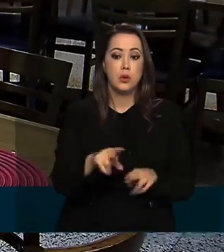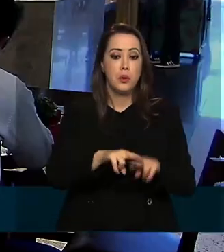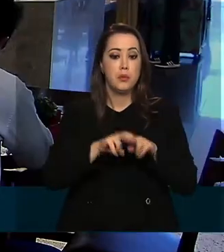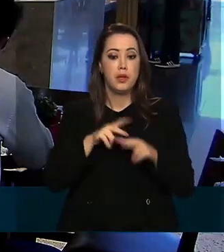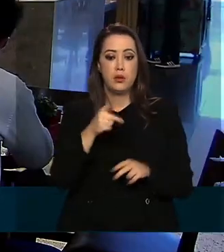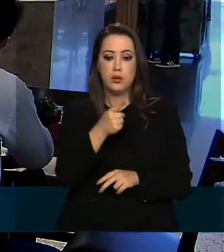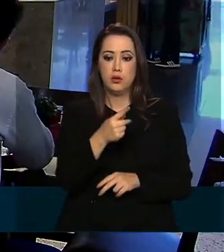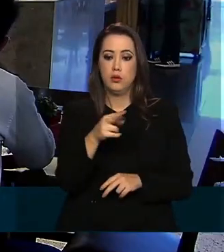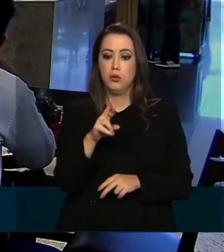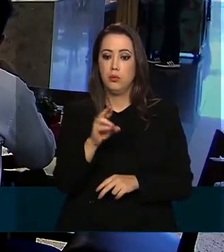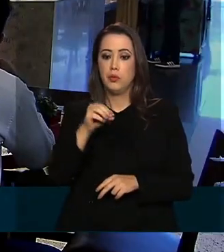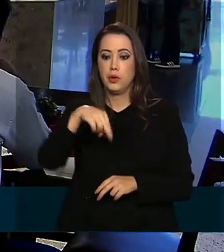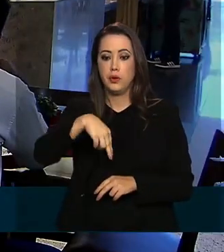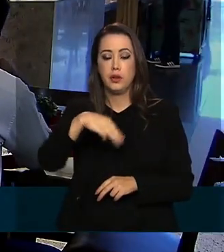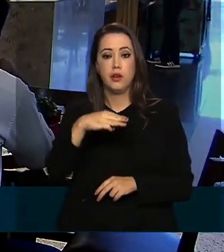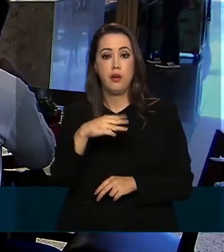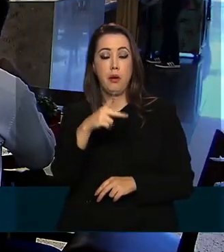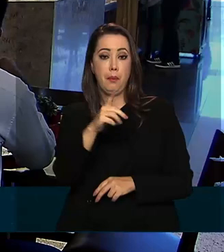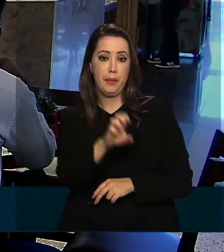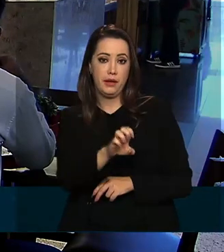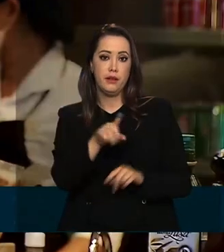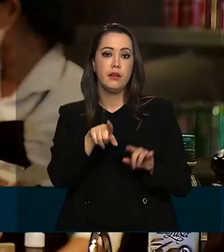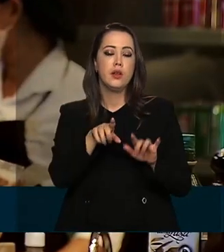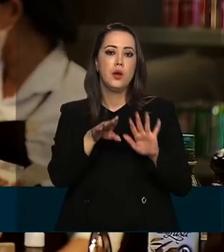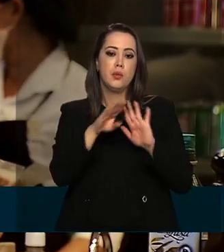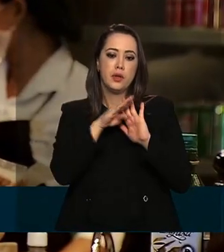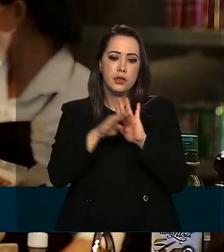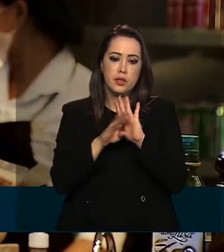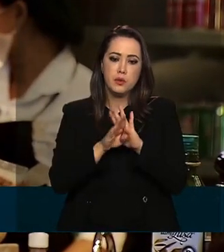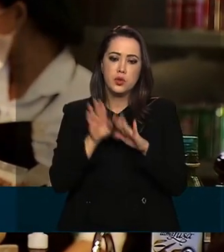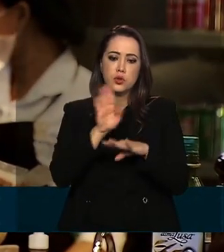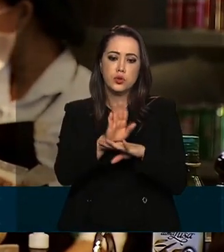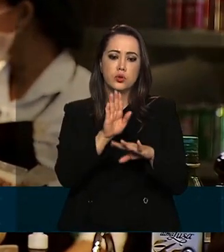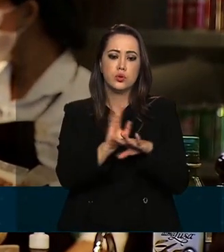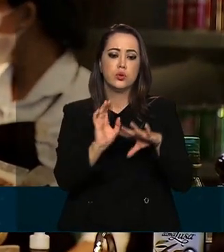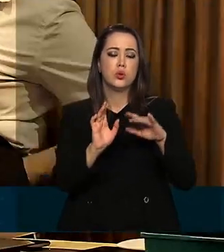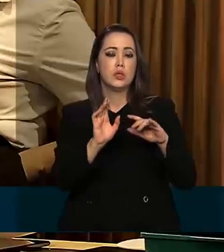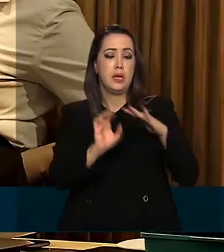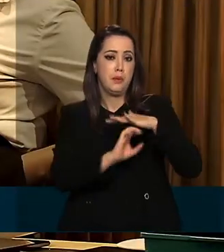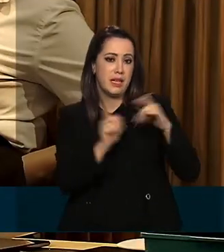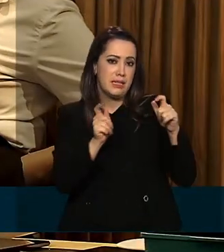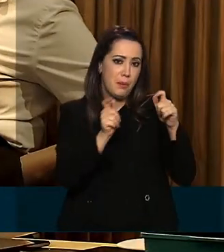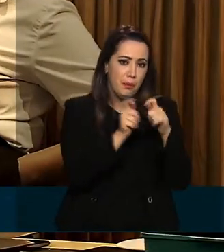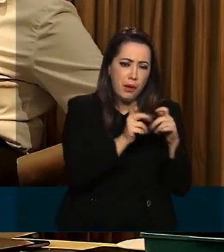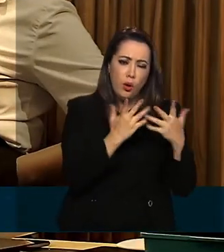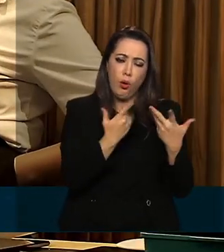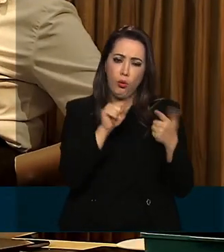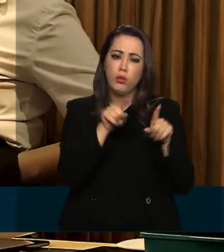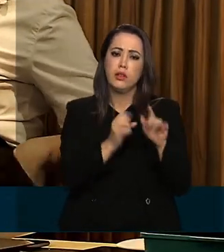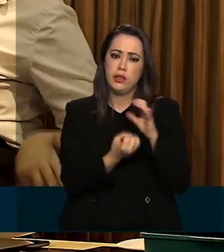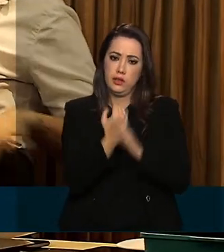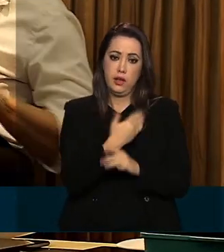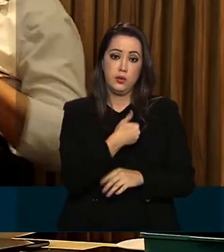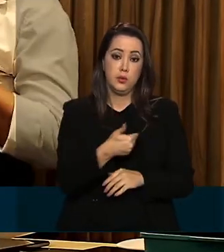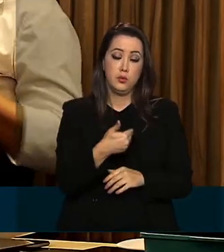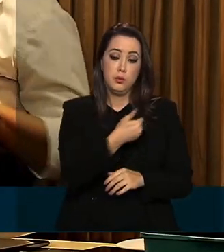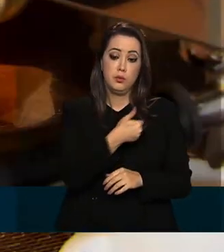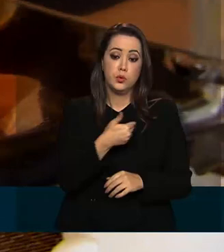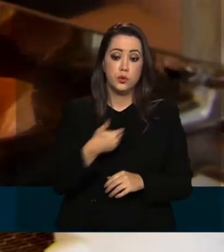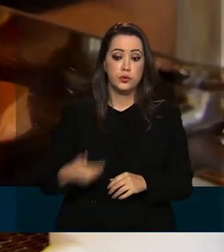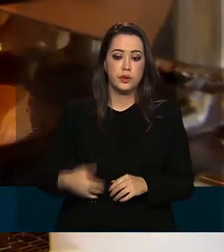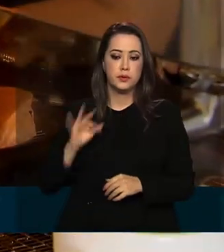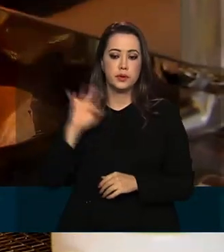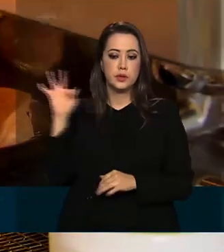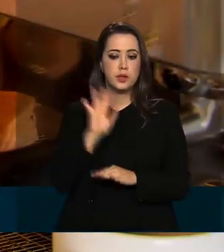Pronamp, Programa de Apoio às Microempresas e Empresas de Pequeno Porte, criado pelo governo federal para socorrer